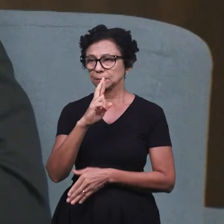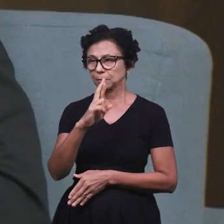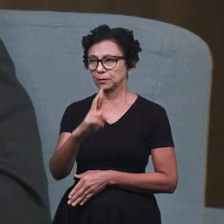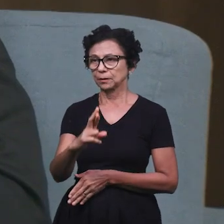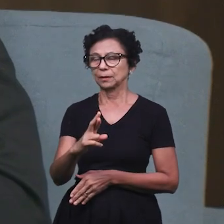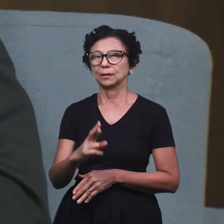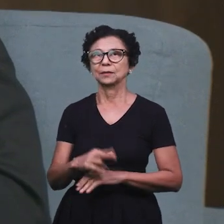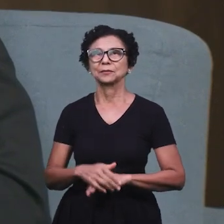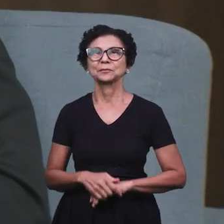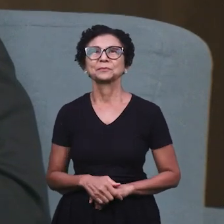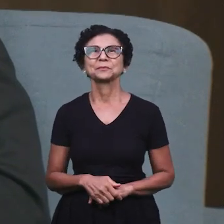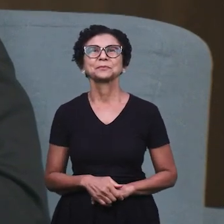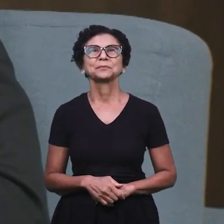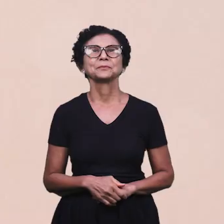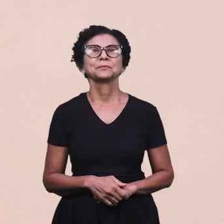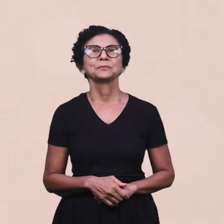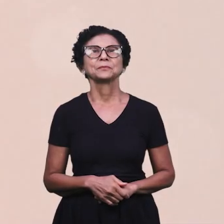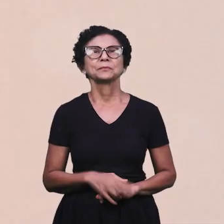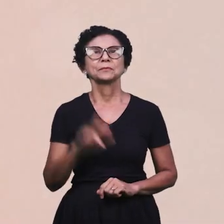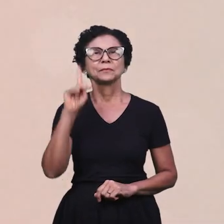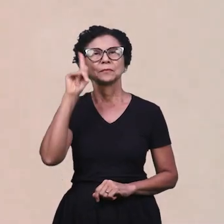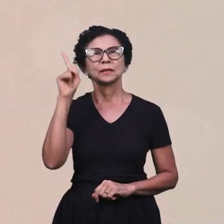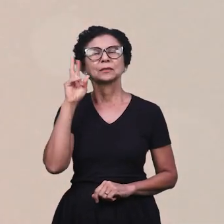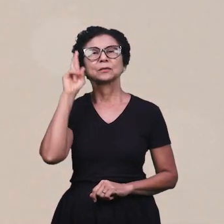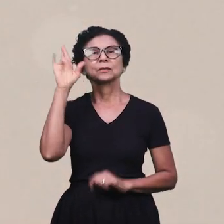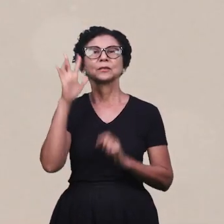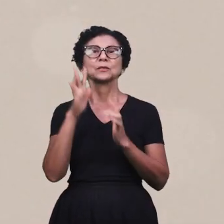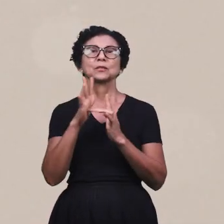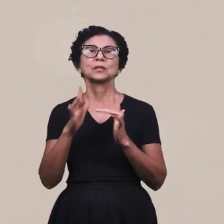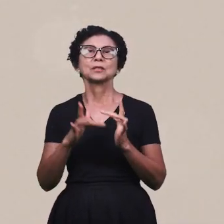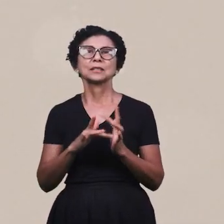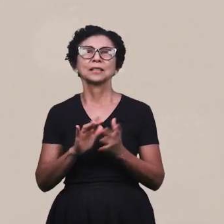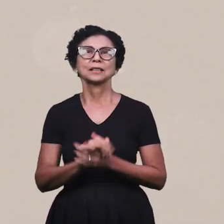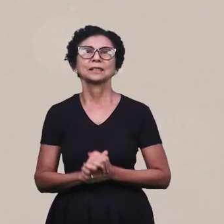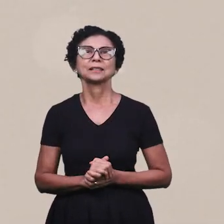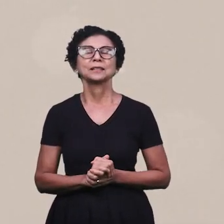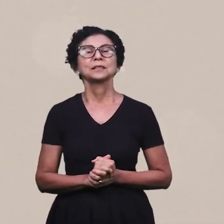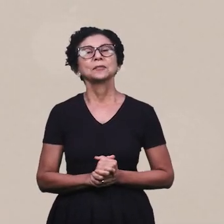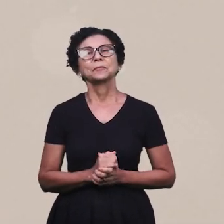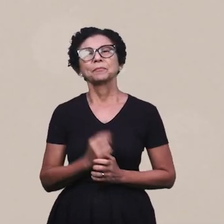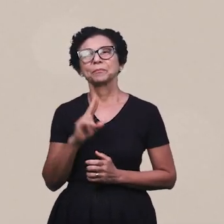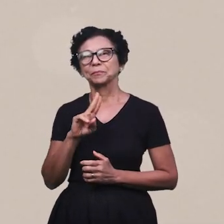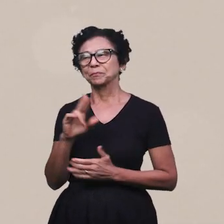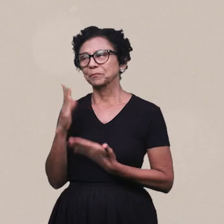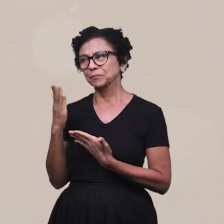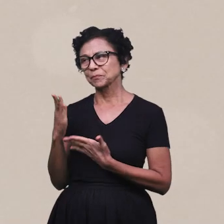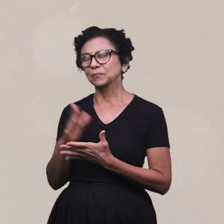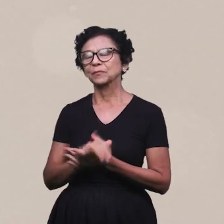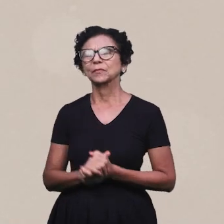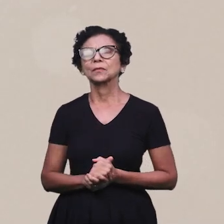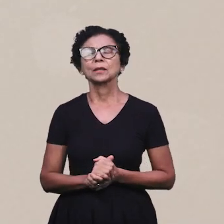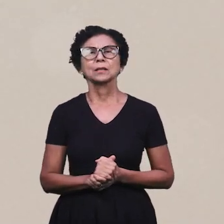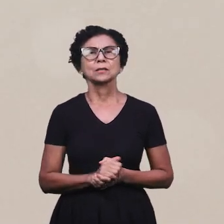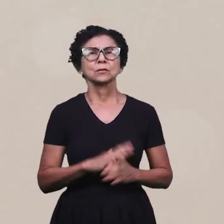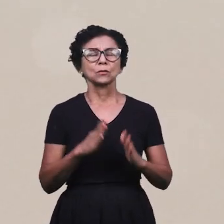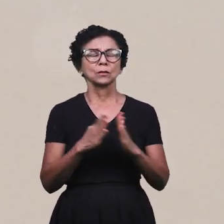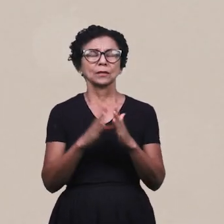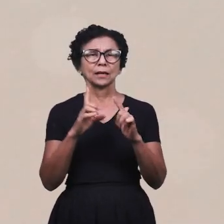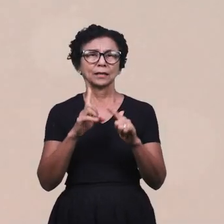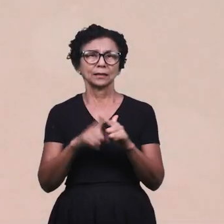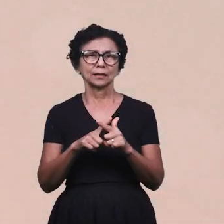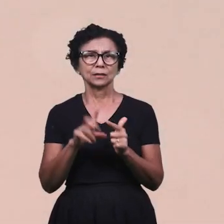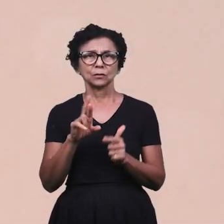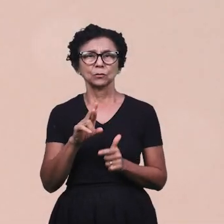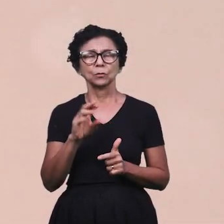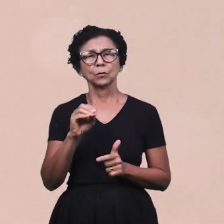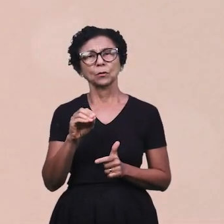Pode perguntar, irmã Emanuele. A paz do Senhor Jesus. Meu nome é Emanuele, sou da igreja do Rosário, do Ministério do